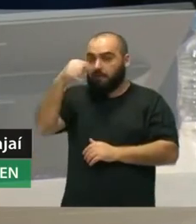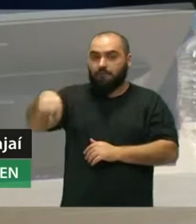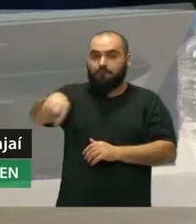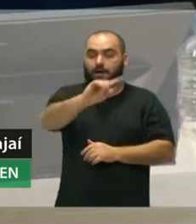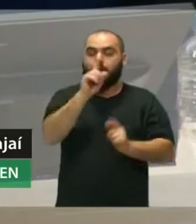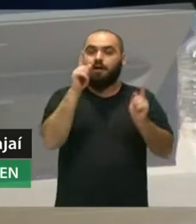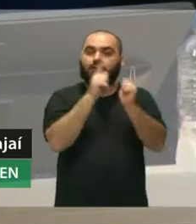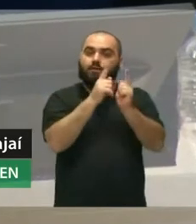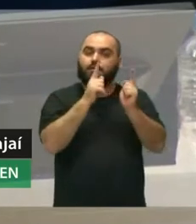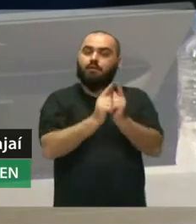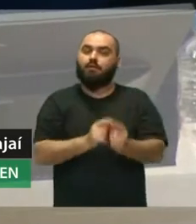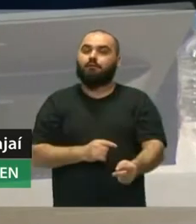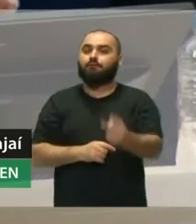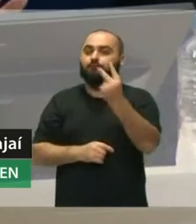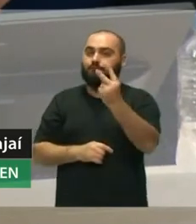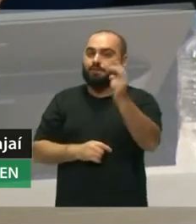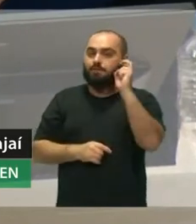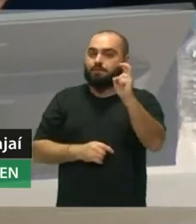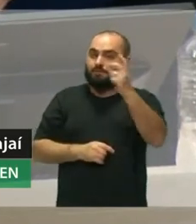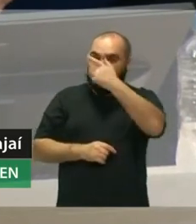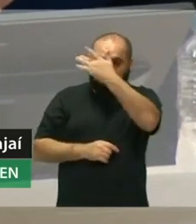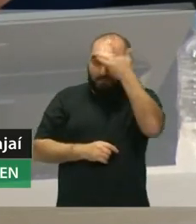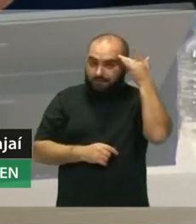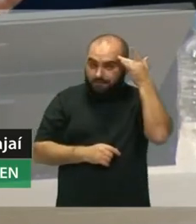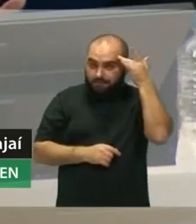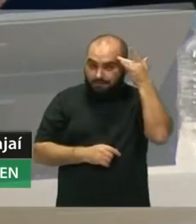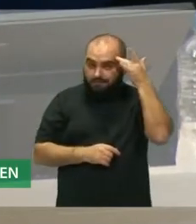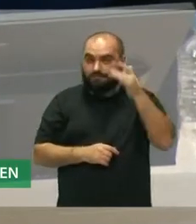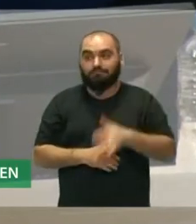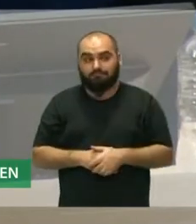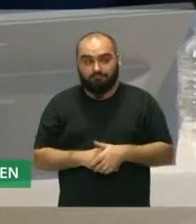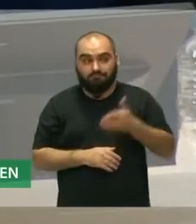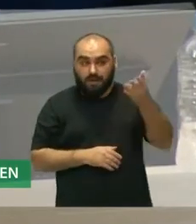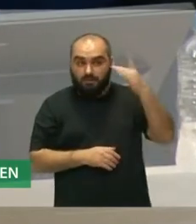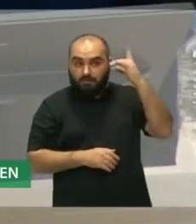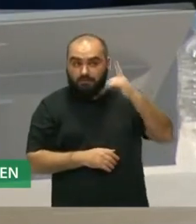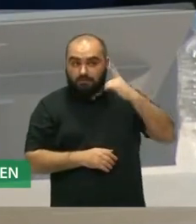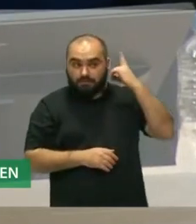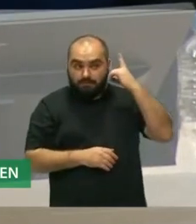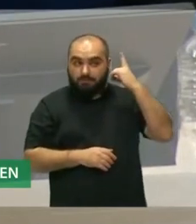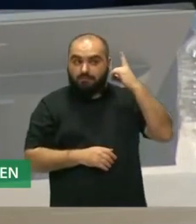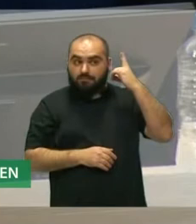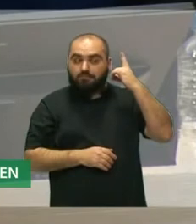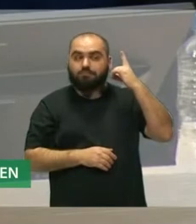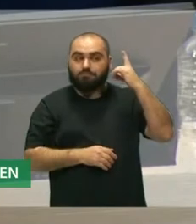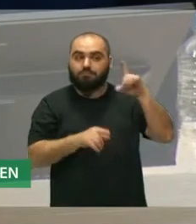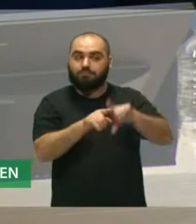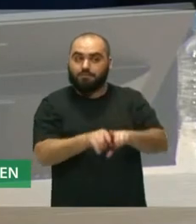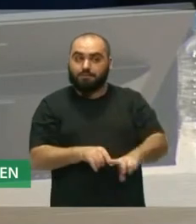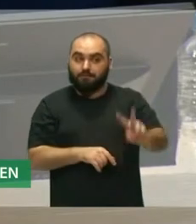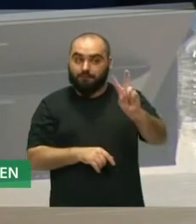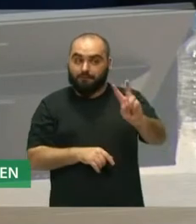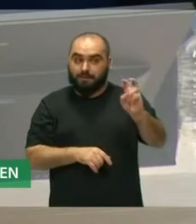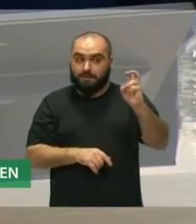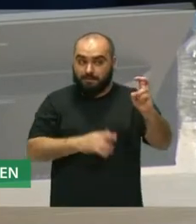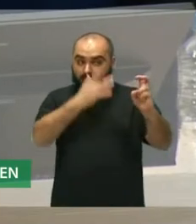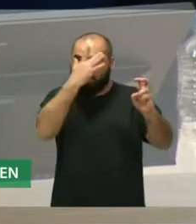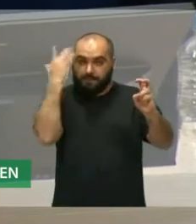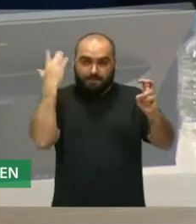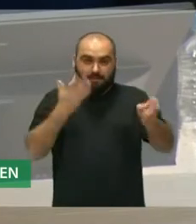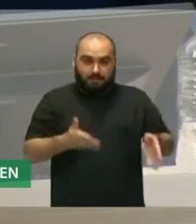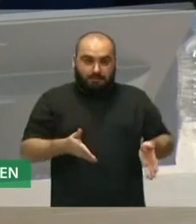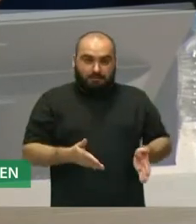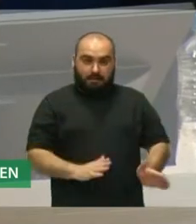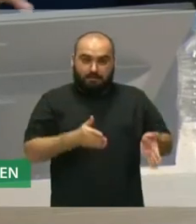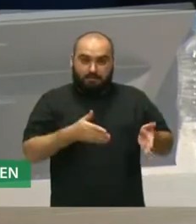25 pacientes, e provavelmente, deputada Ana Campagnolo, provavelmente desses 25, pela quantidade de partos que é feito por